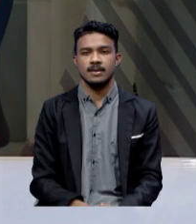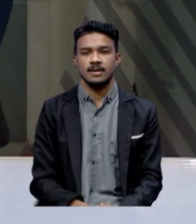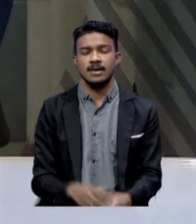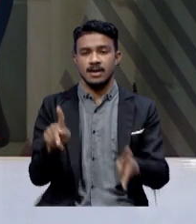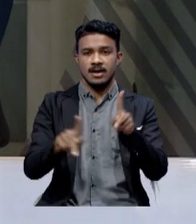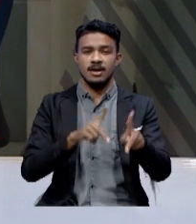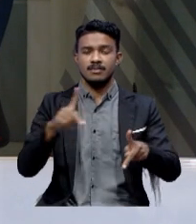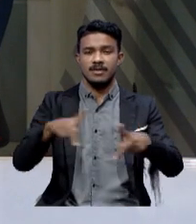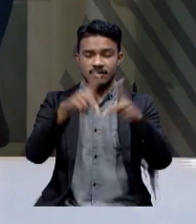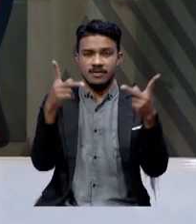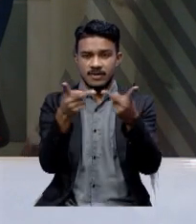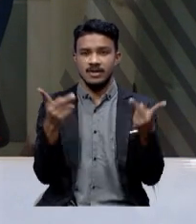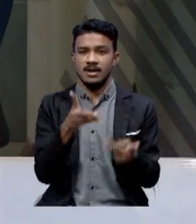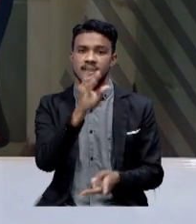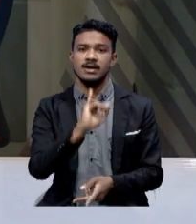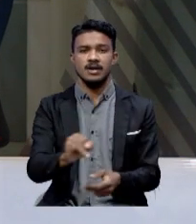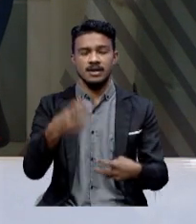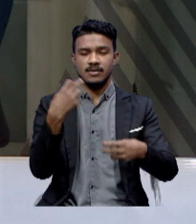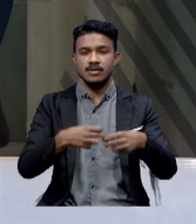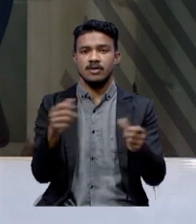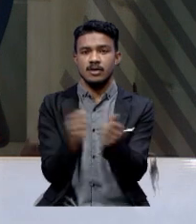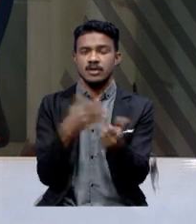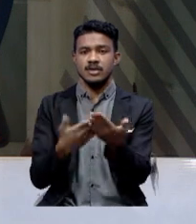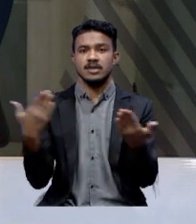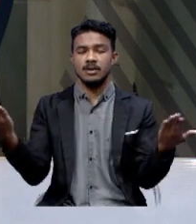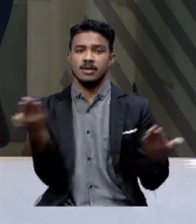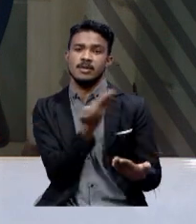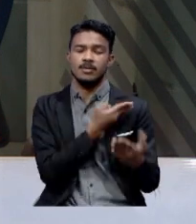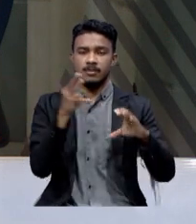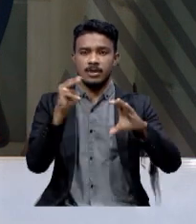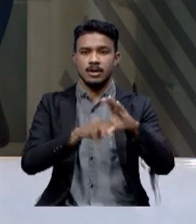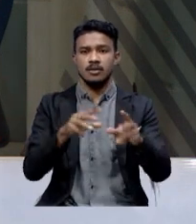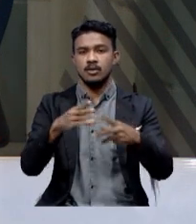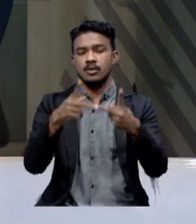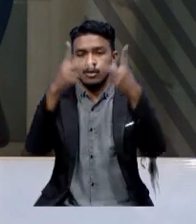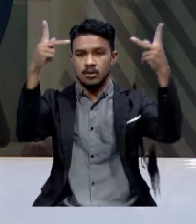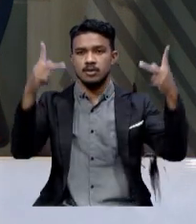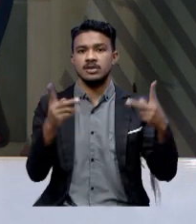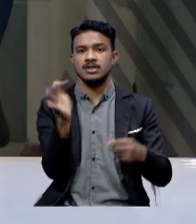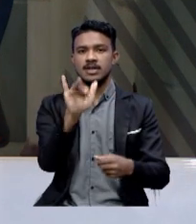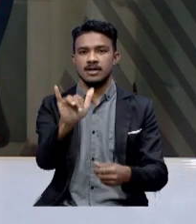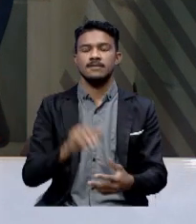Comunidade capital dele preocupa a falência san, neve continua a sair e o mercado não losa será.